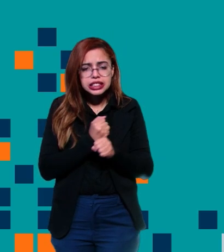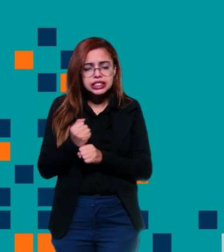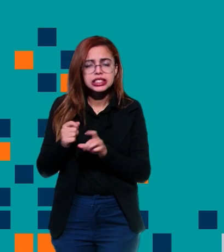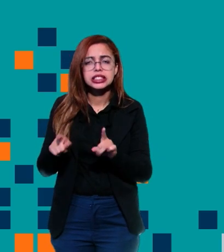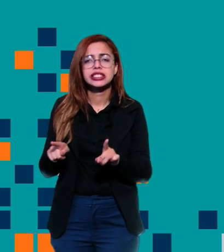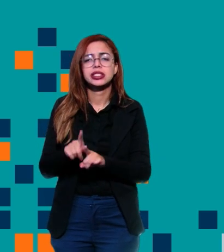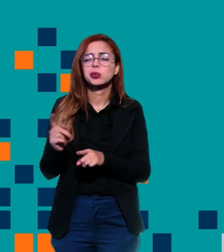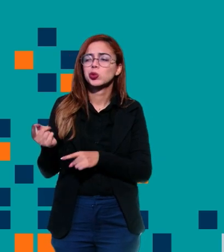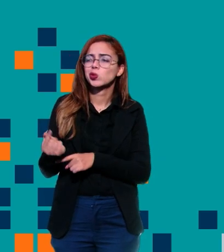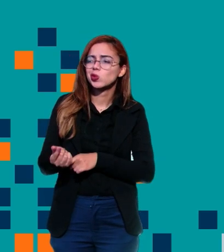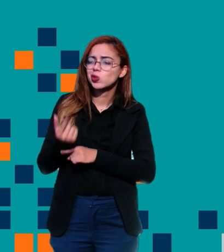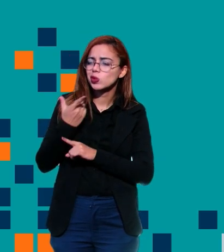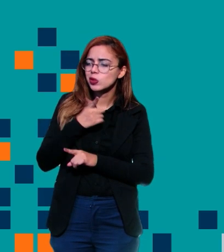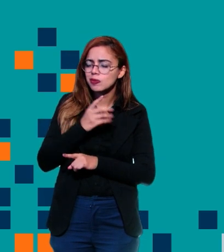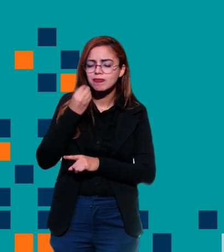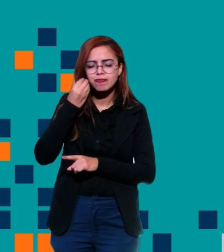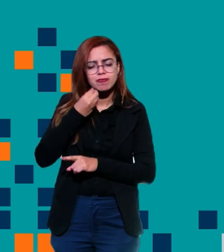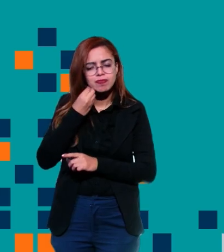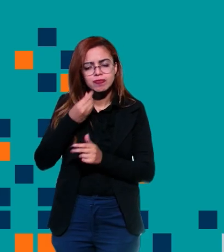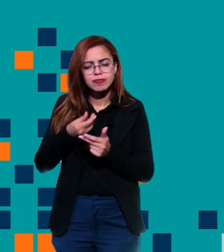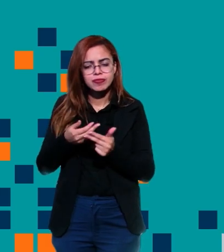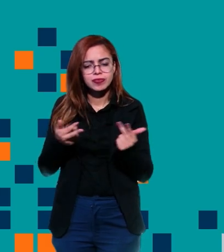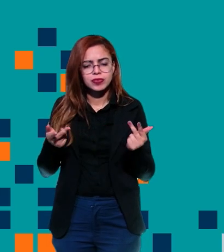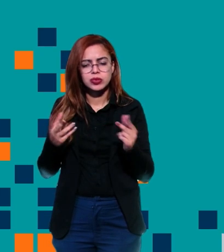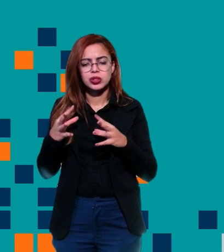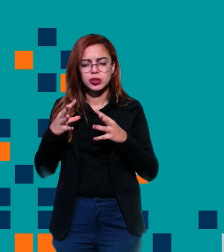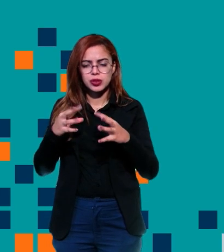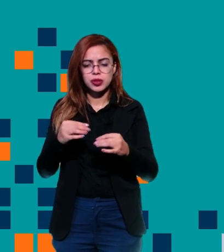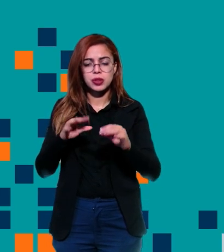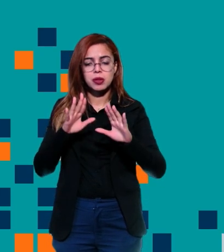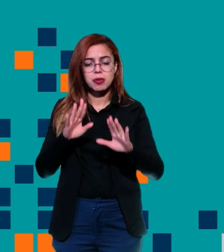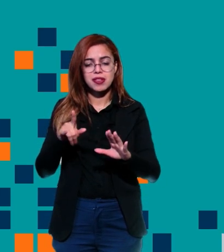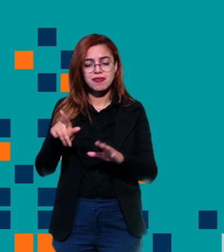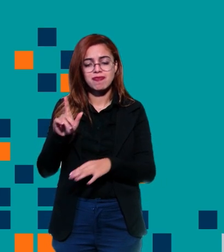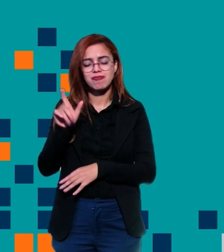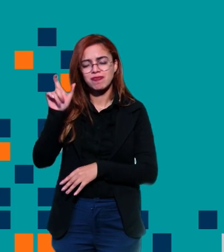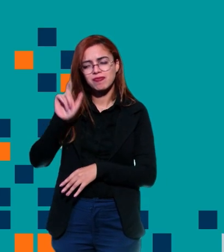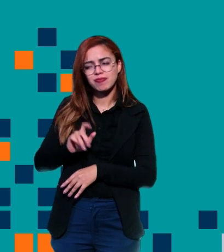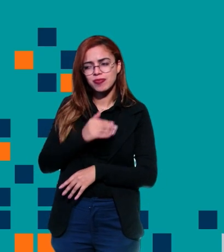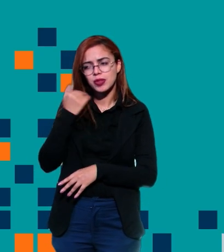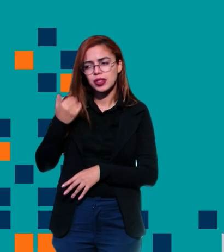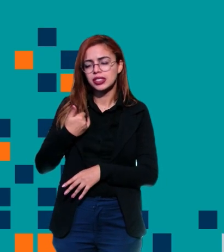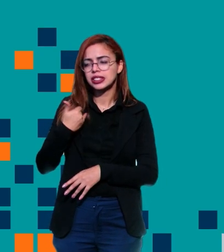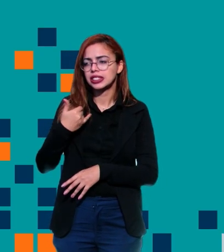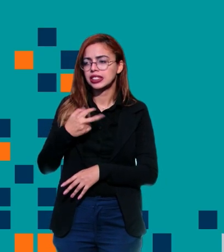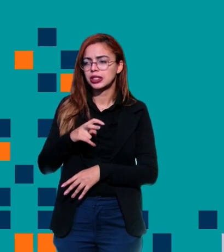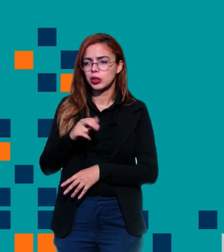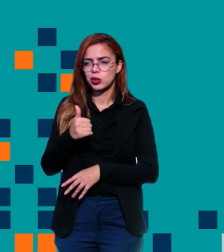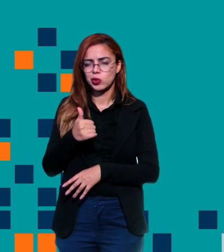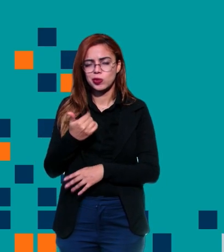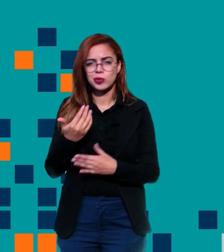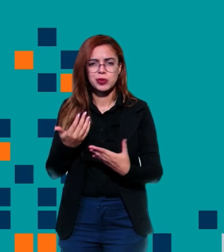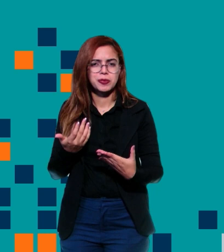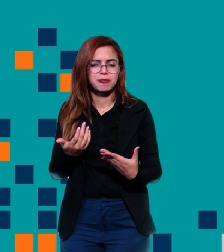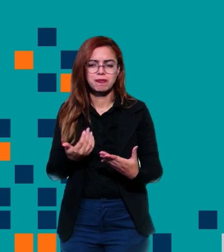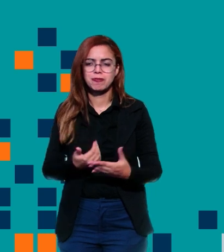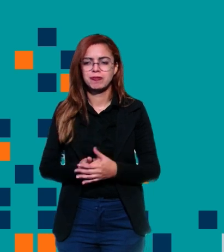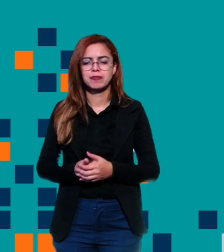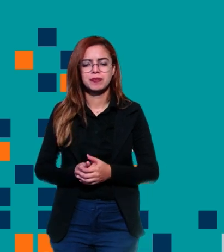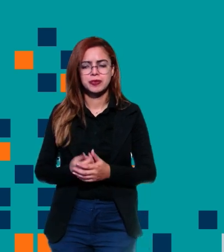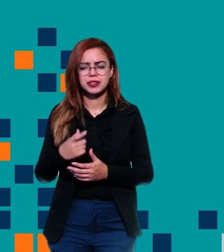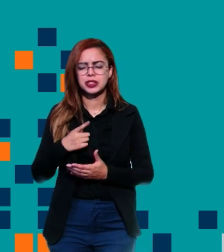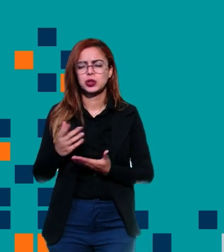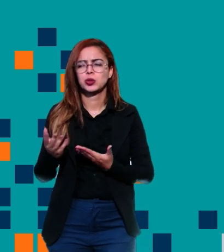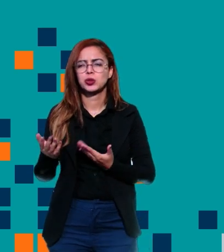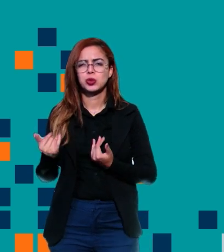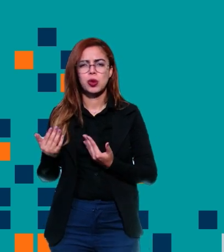essas experiências e tudo. Só que ele morreu com 51 anos, então, assim, muito